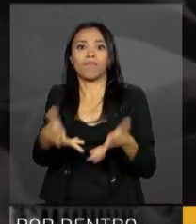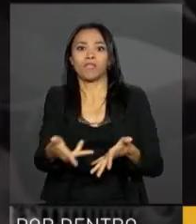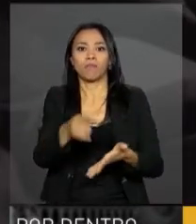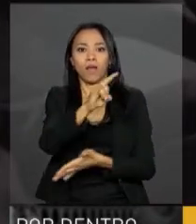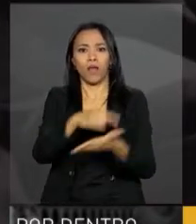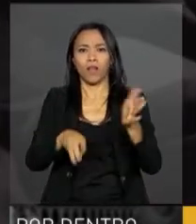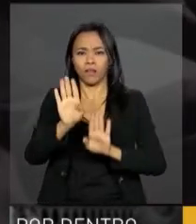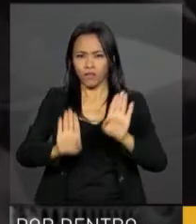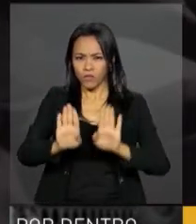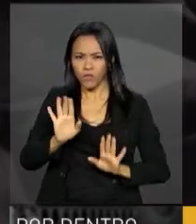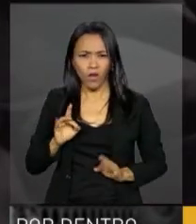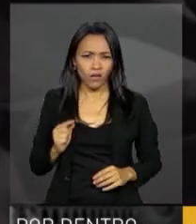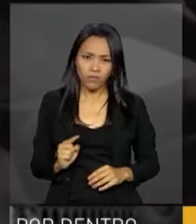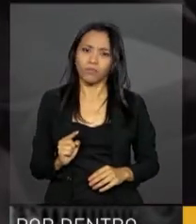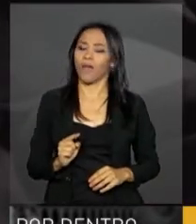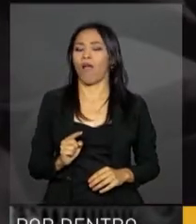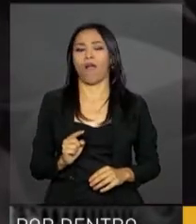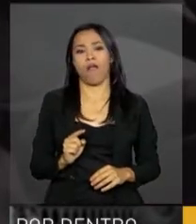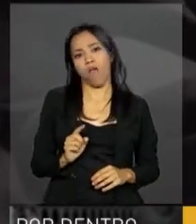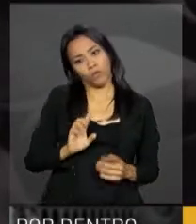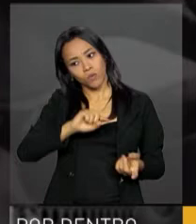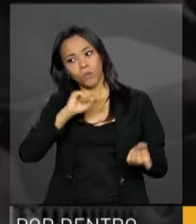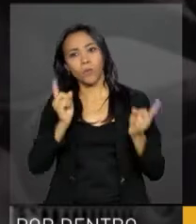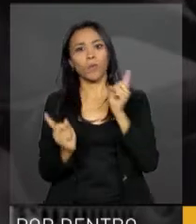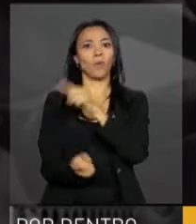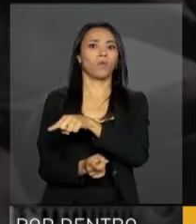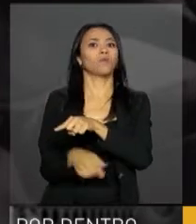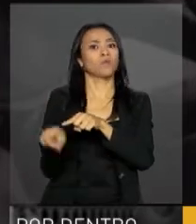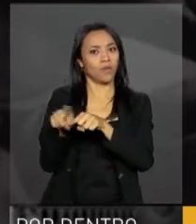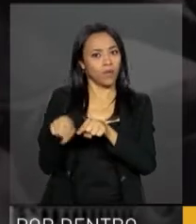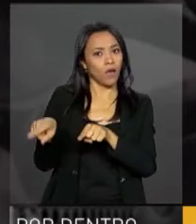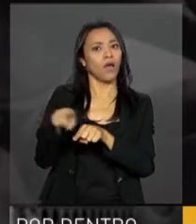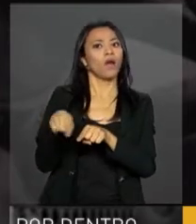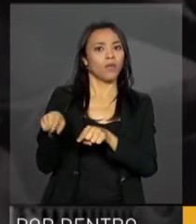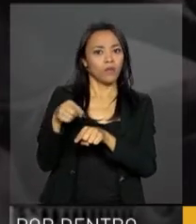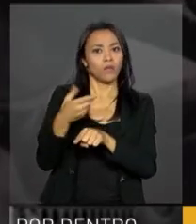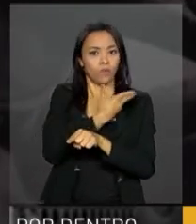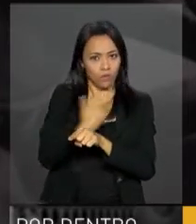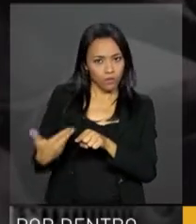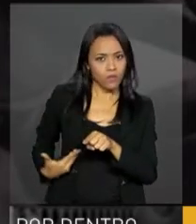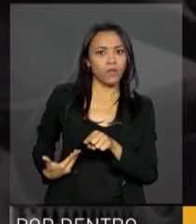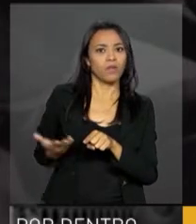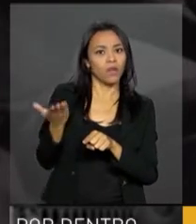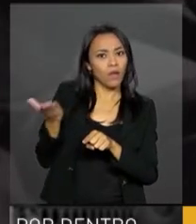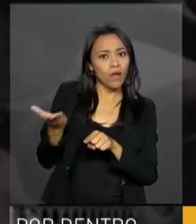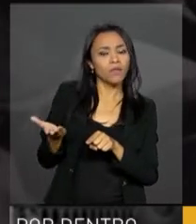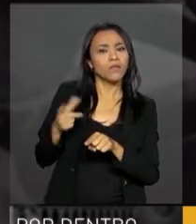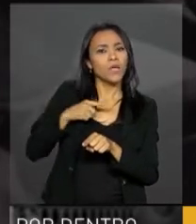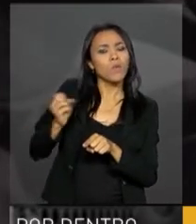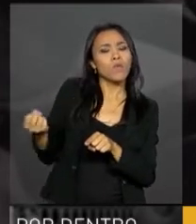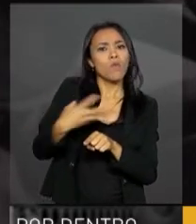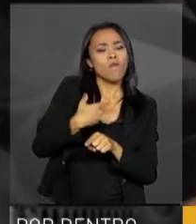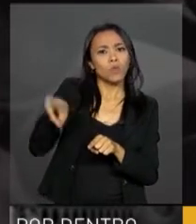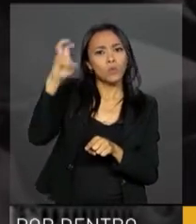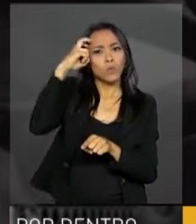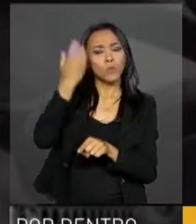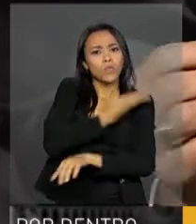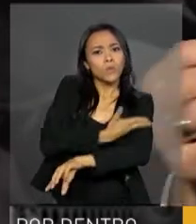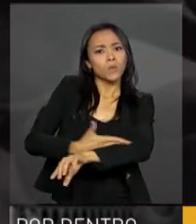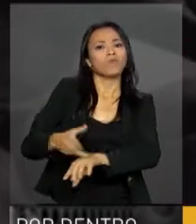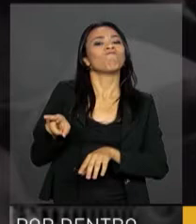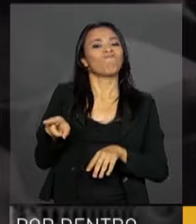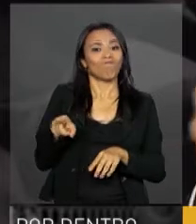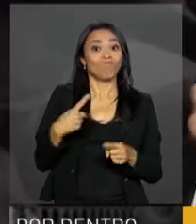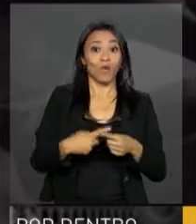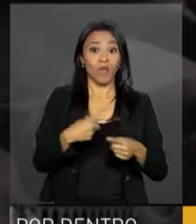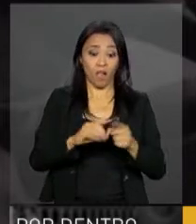Não é? É preciso que, do lado do setor público, também haja uma nova cultura, porque a corrupção